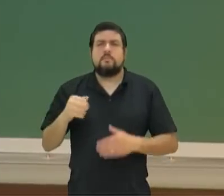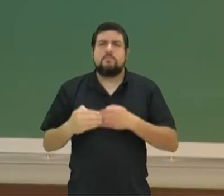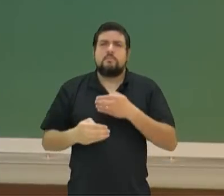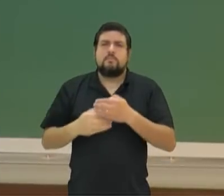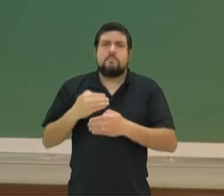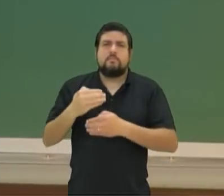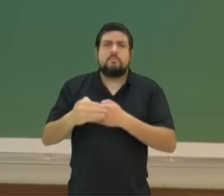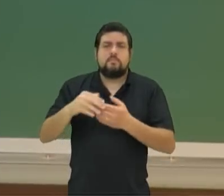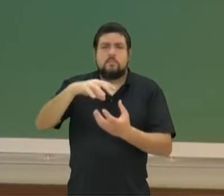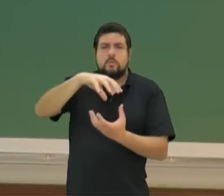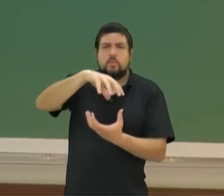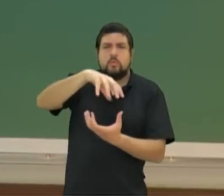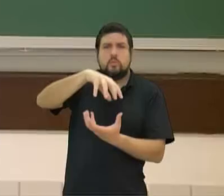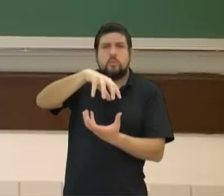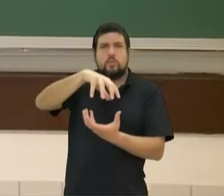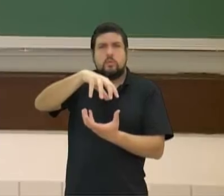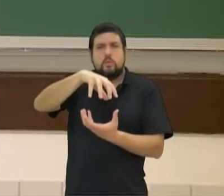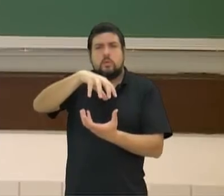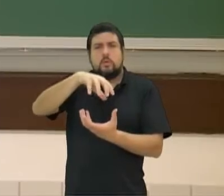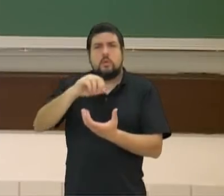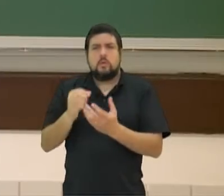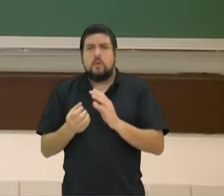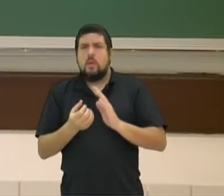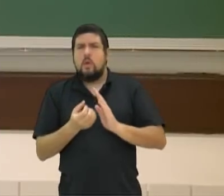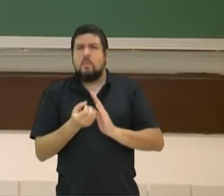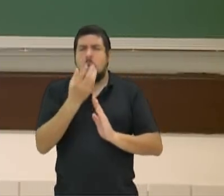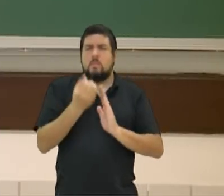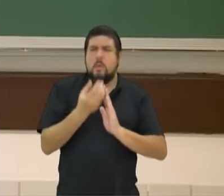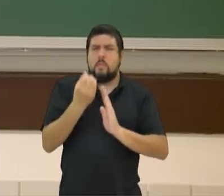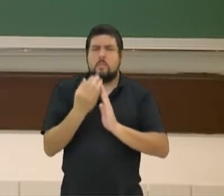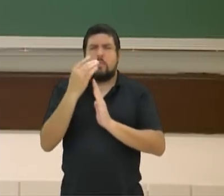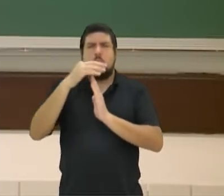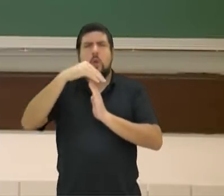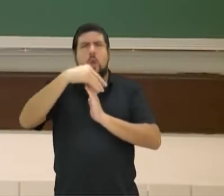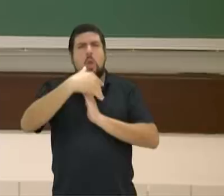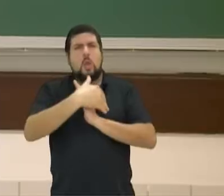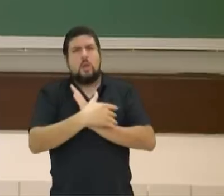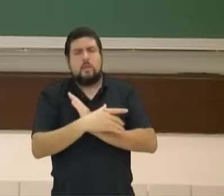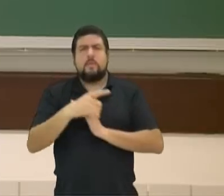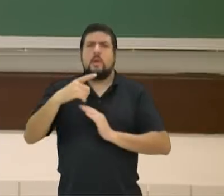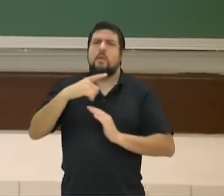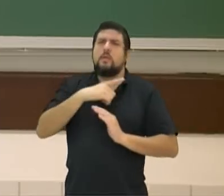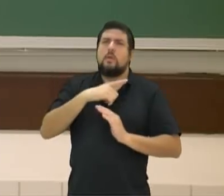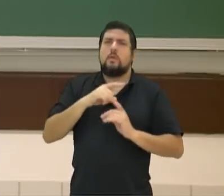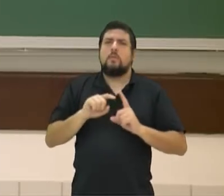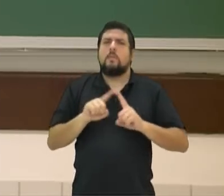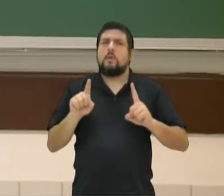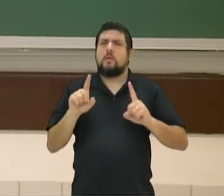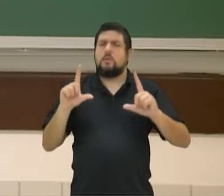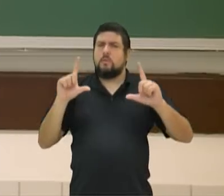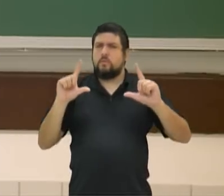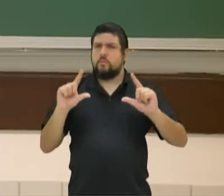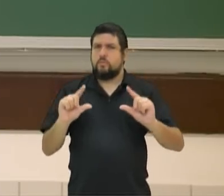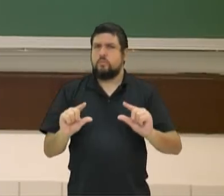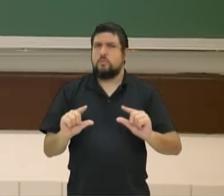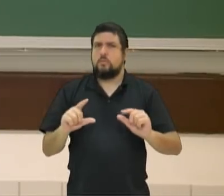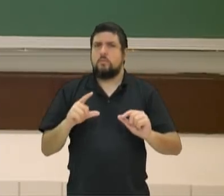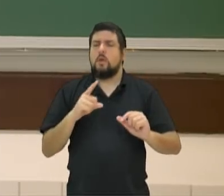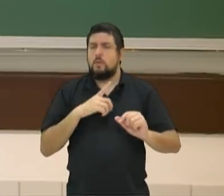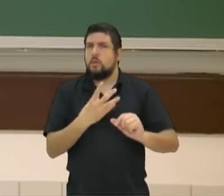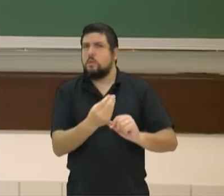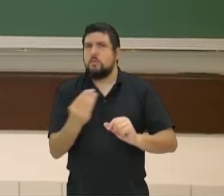do planeta Terra. Os vulcões ainda entravam em erupção, mas era com uma quantidade menor, mas ainda assim era